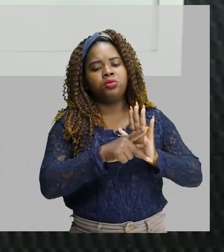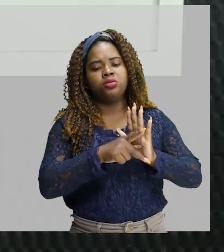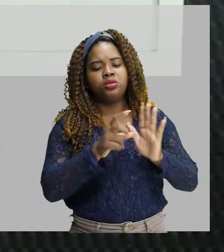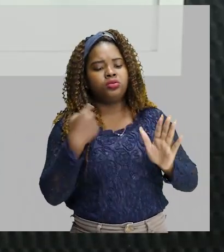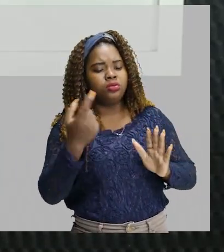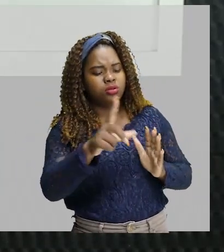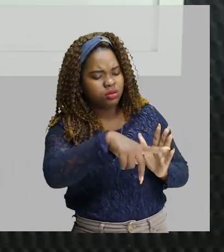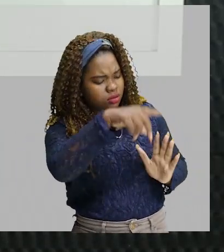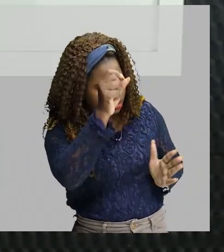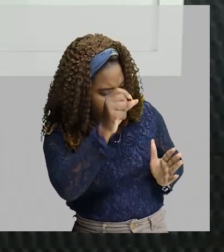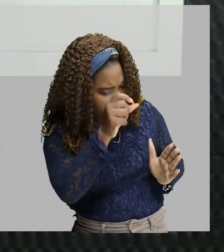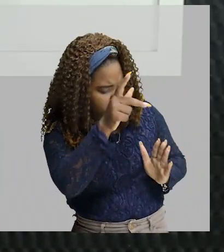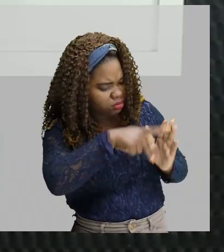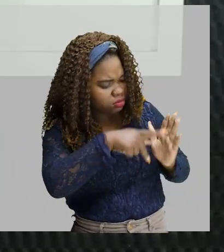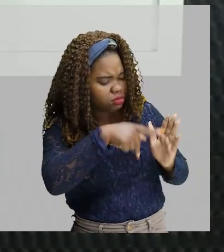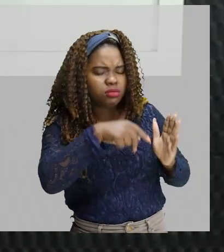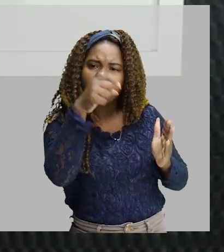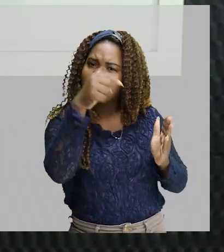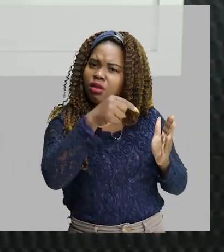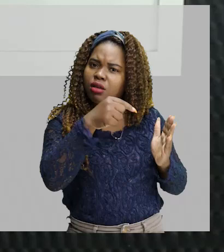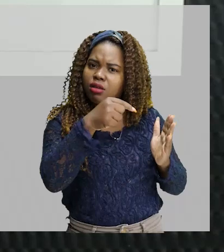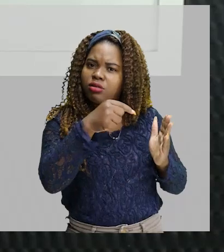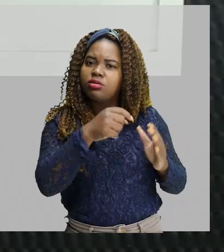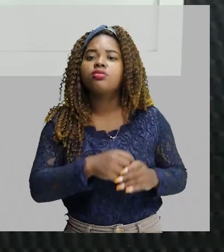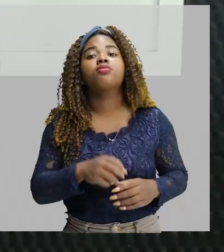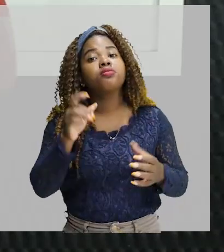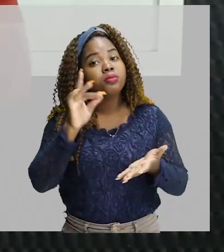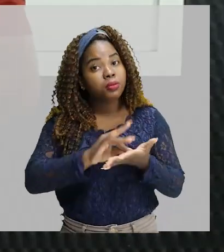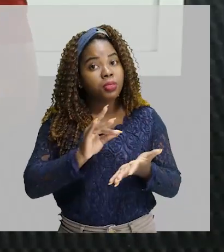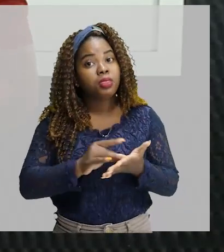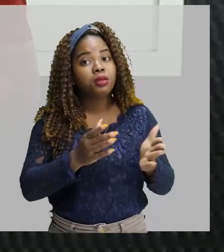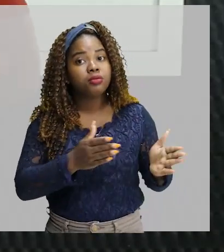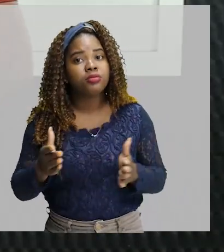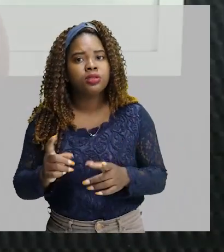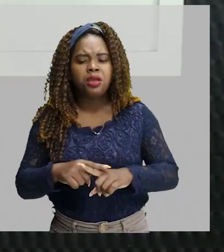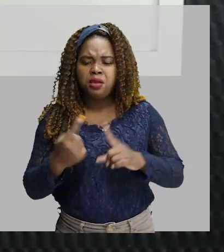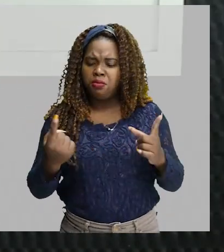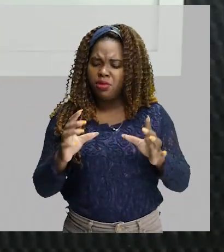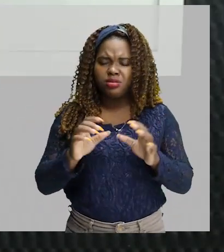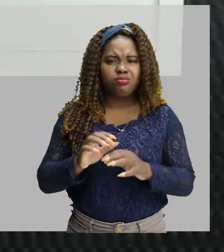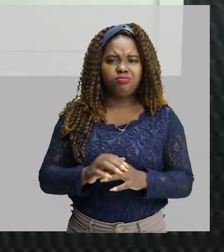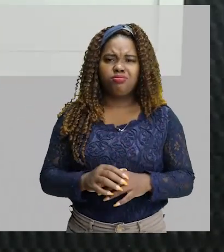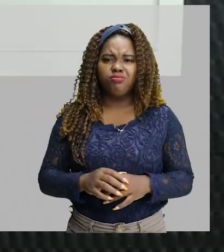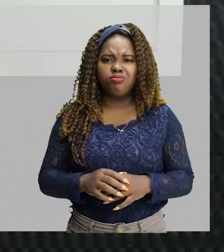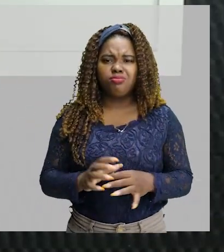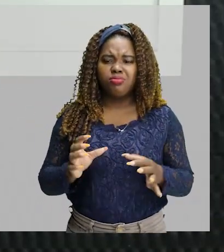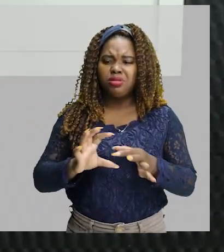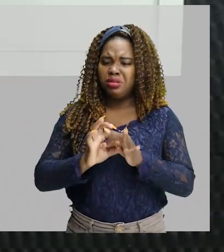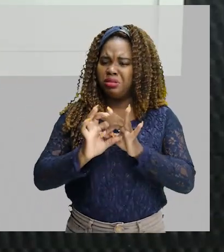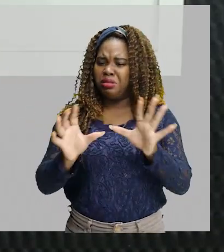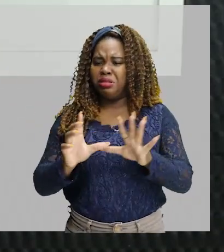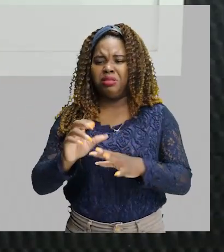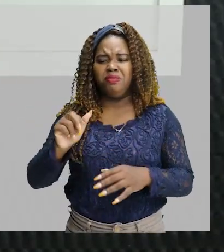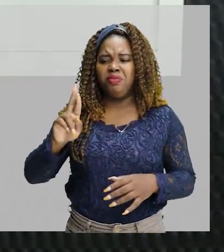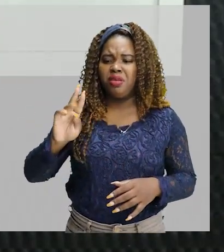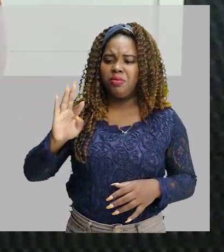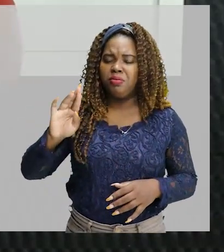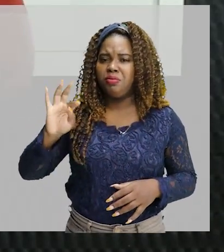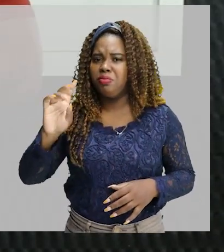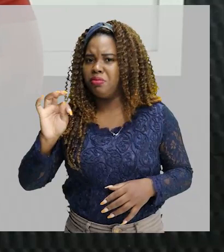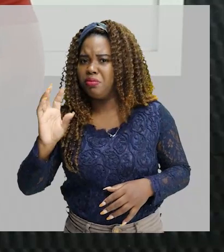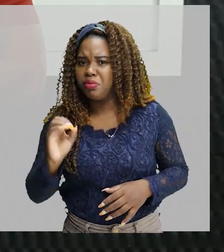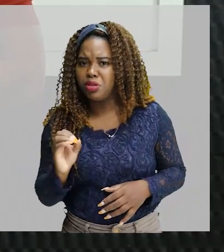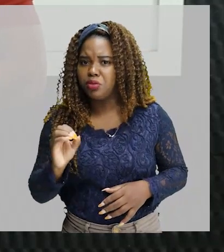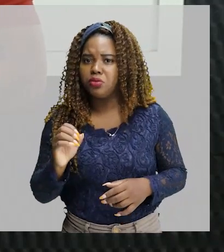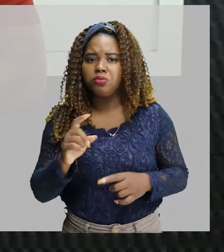dentro desse projeto? É verdade, é desse processo. Mas ele vai dizer assim, mas isso não é livre-arbítrio, isso não é escolha. Na concepção agostiniana, vai entrar como